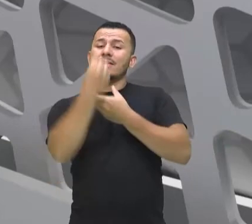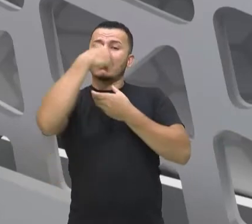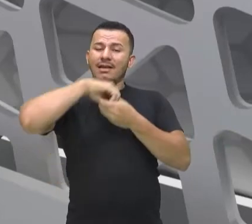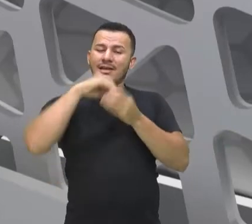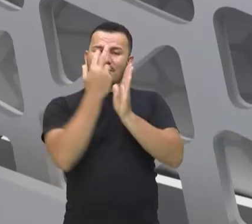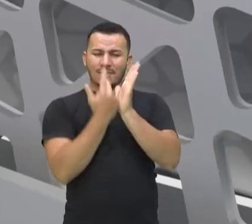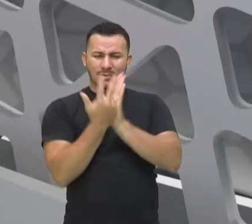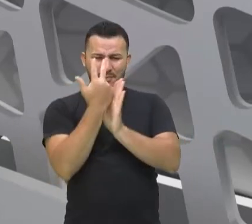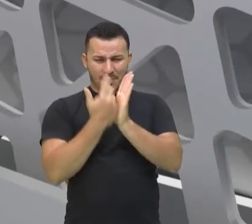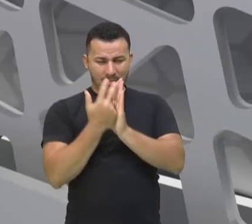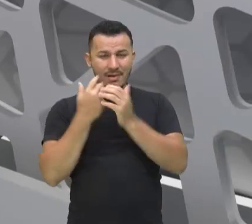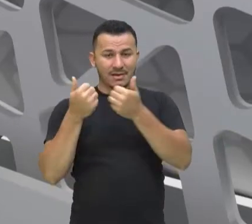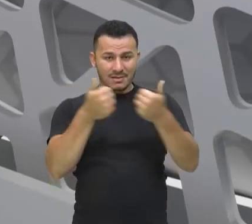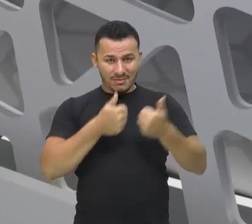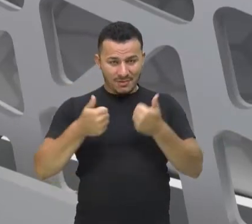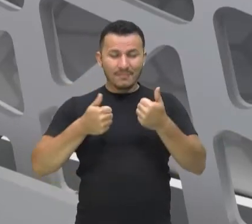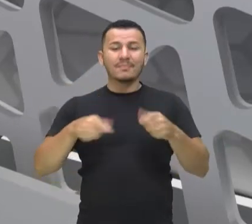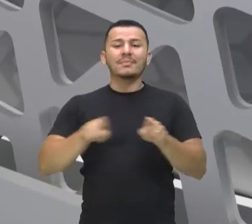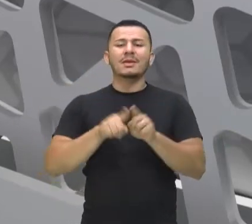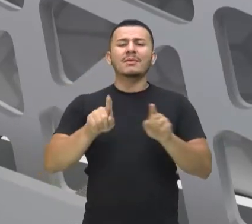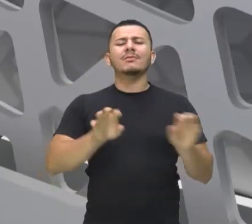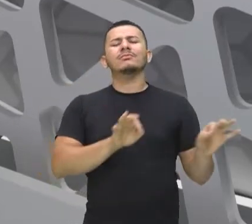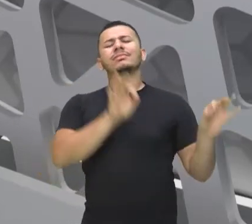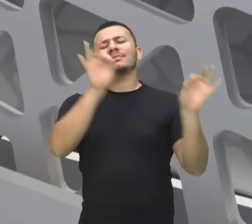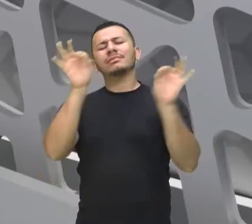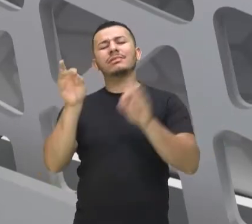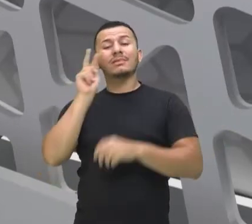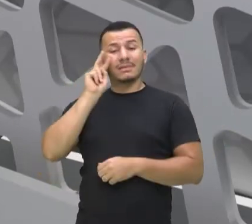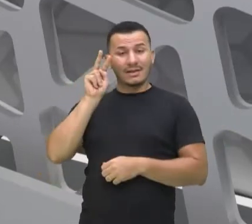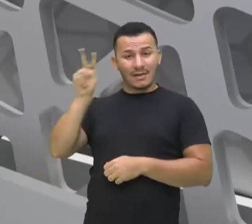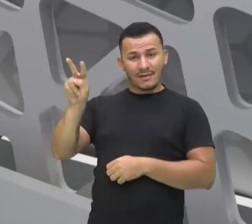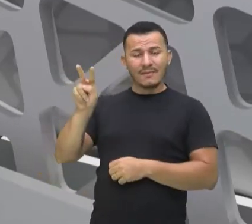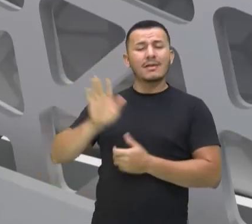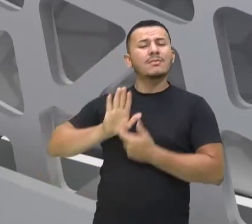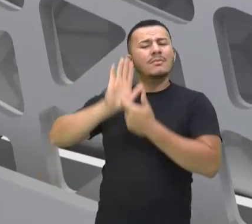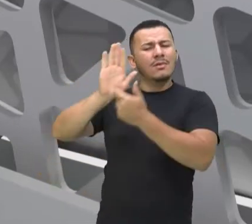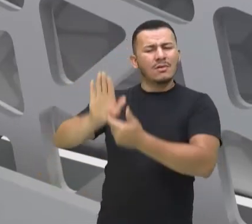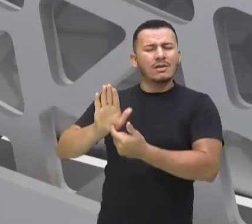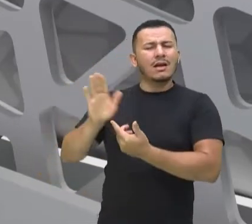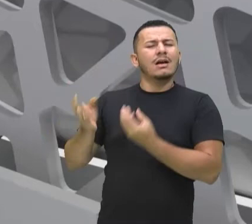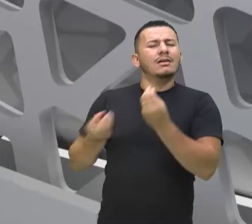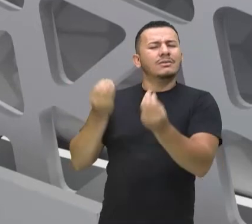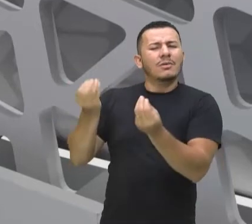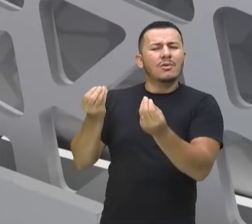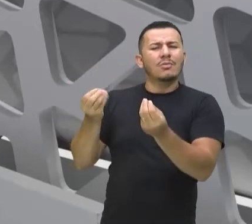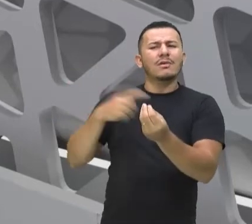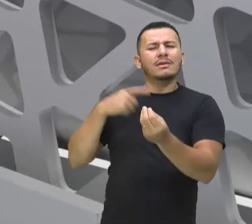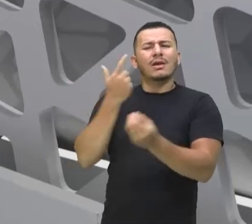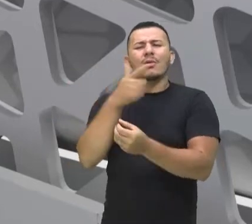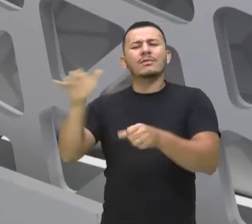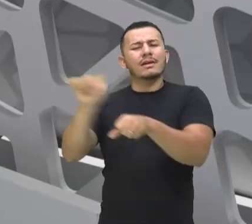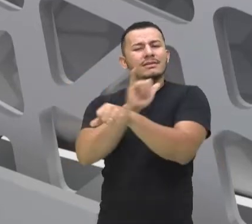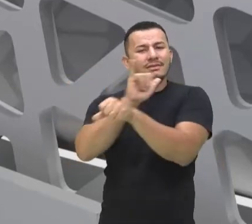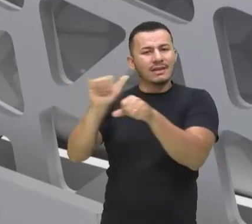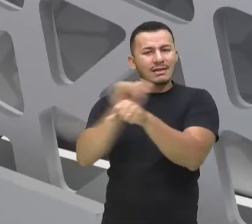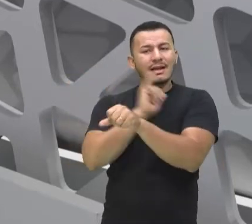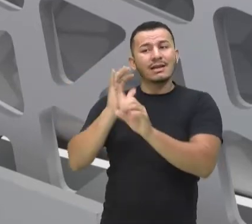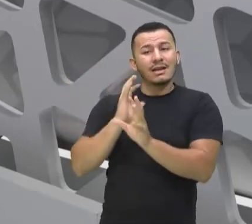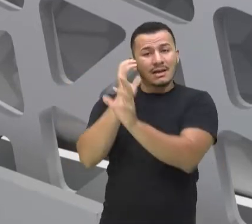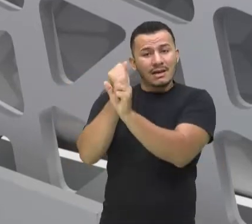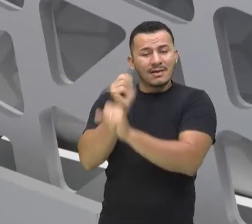polígono e vai também te mostrar também como tem outra maneira também da gente